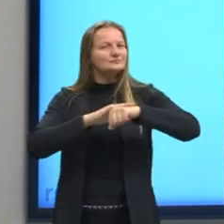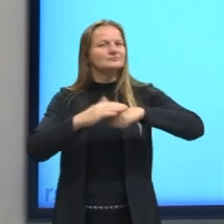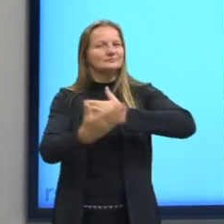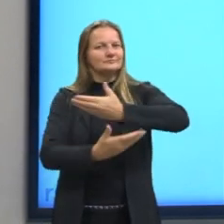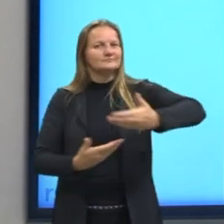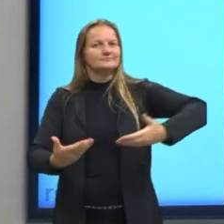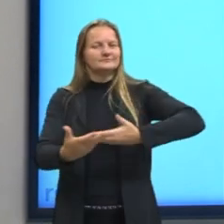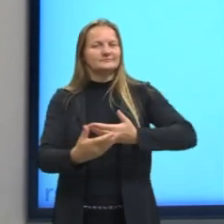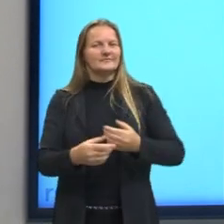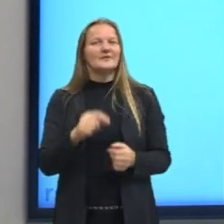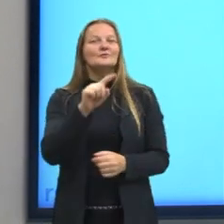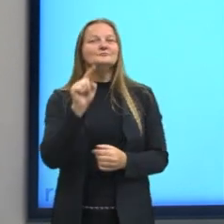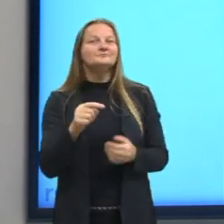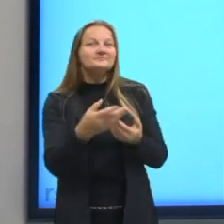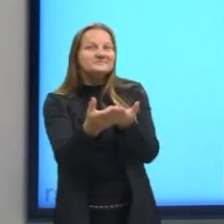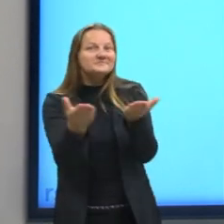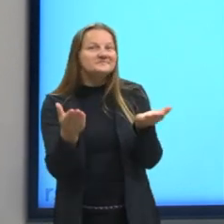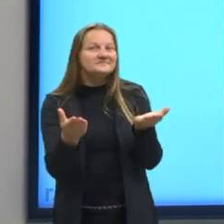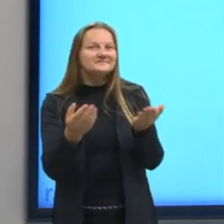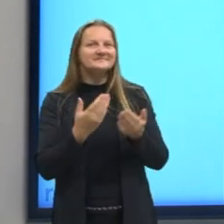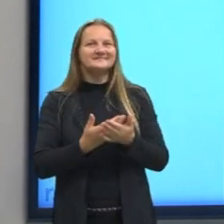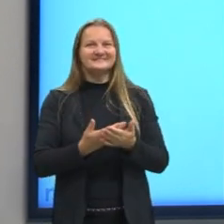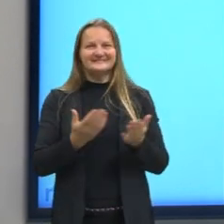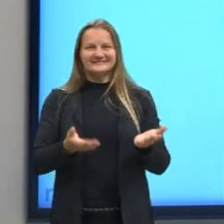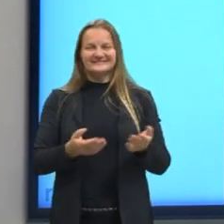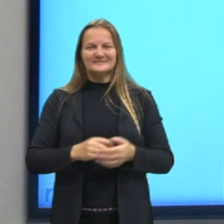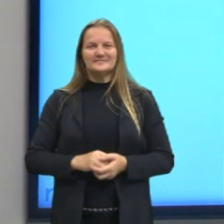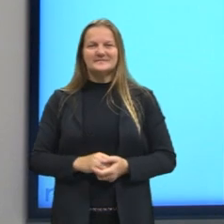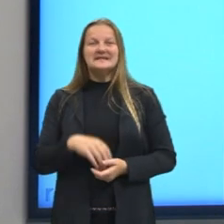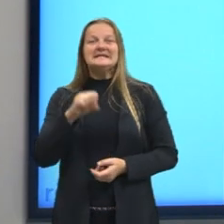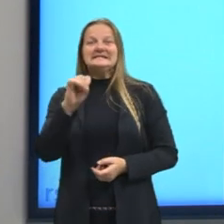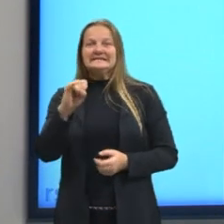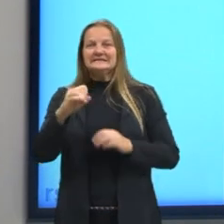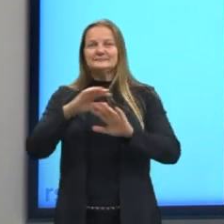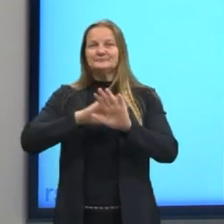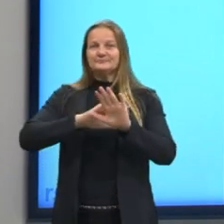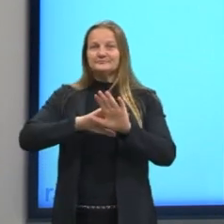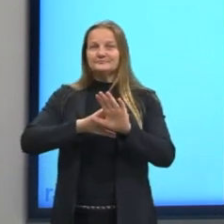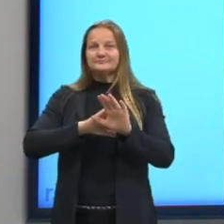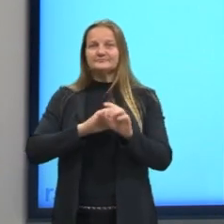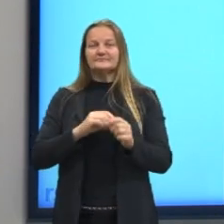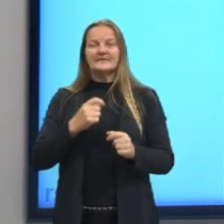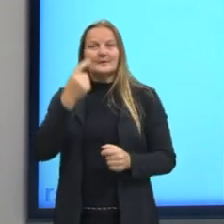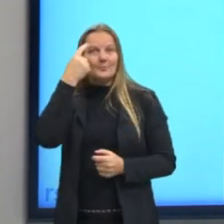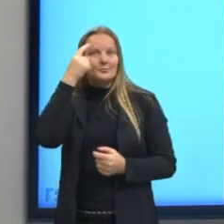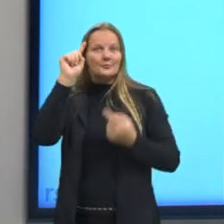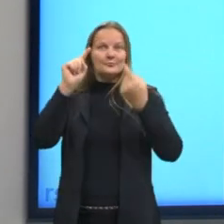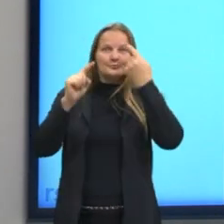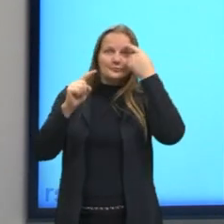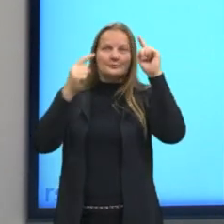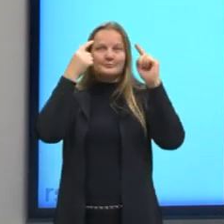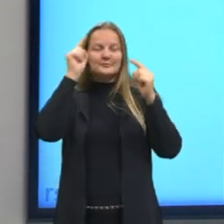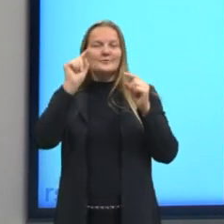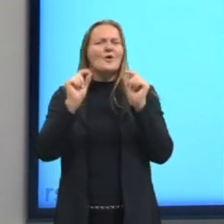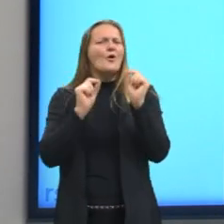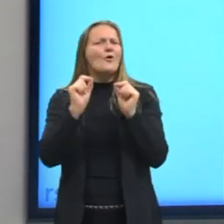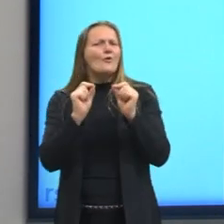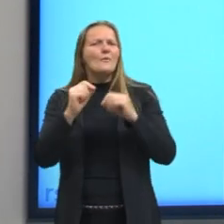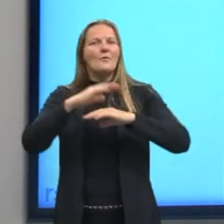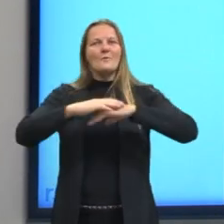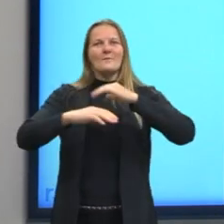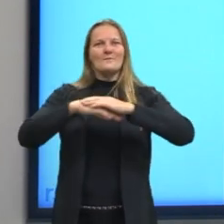né esse é o meu questionamento para aula de hoje se esse uso conotativo ele é criativo como é que a gente